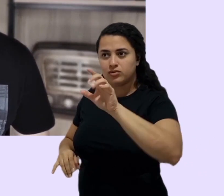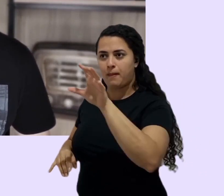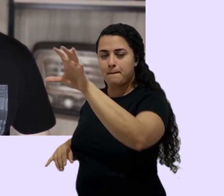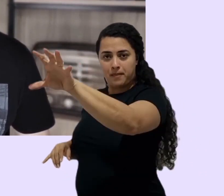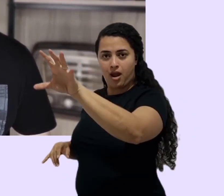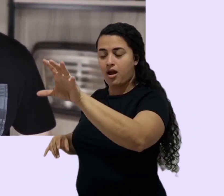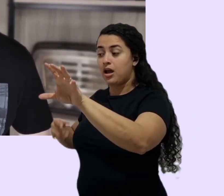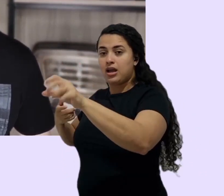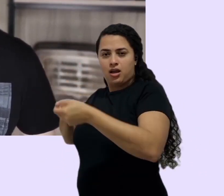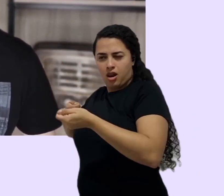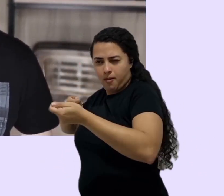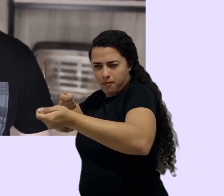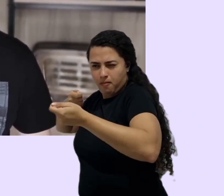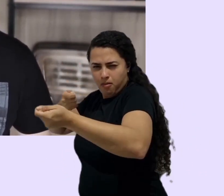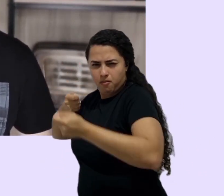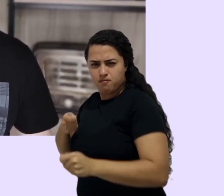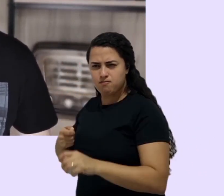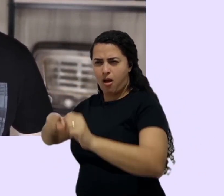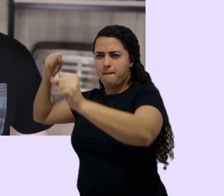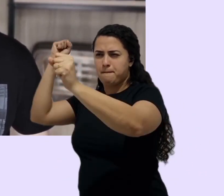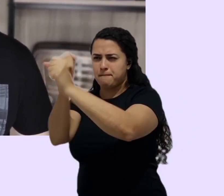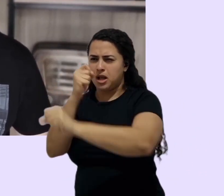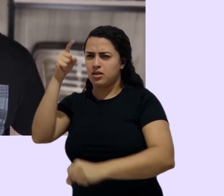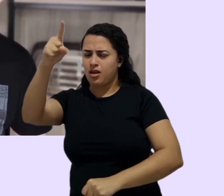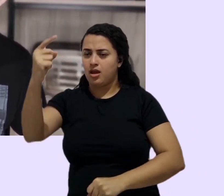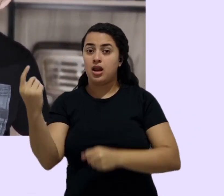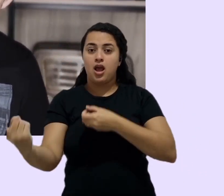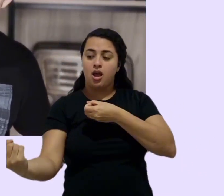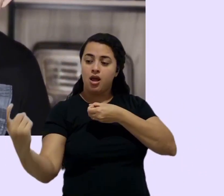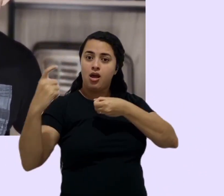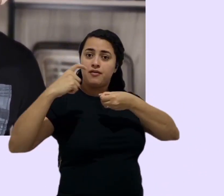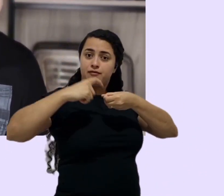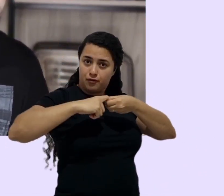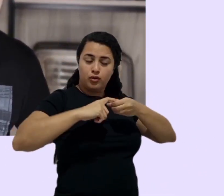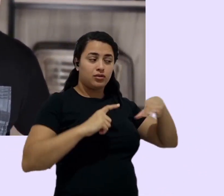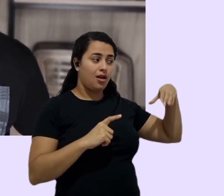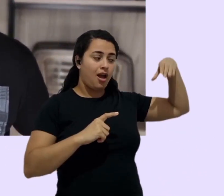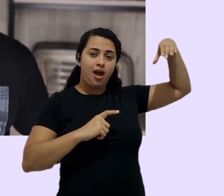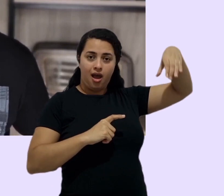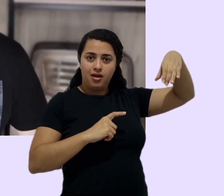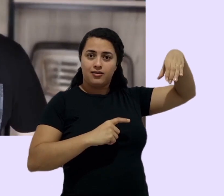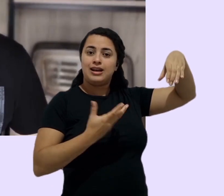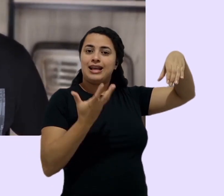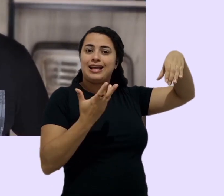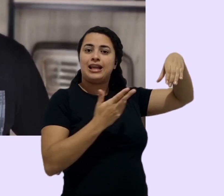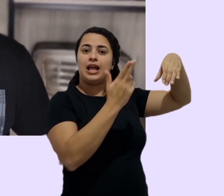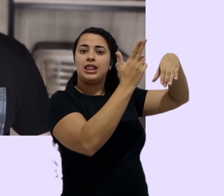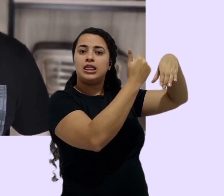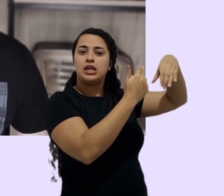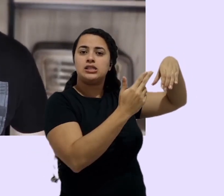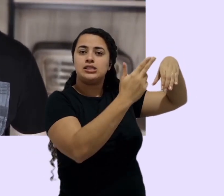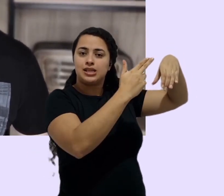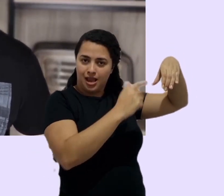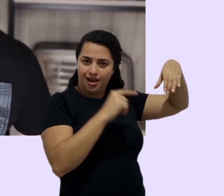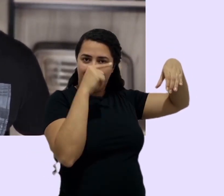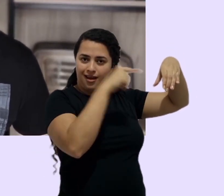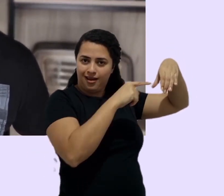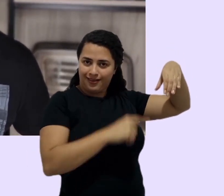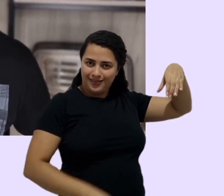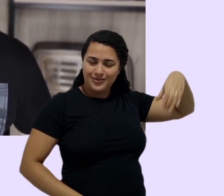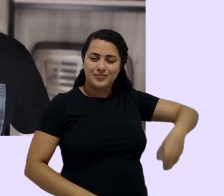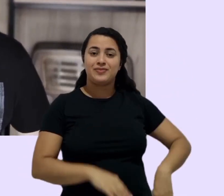sentiu uma vontade danada de registrar essa experiência na parede da caverna. Aí desenhava lá